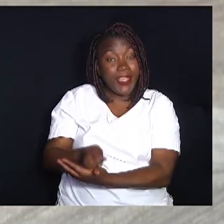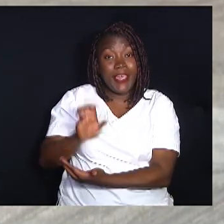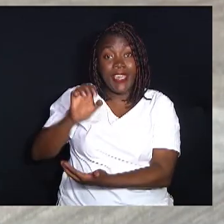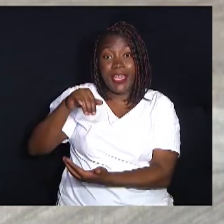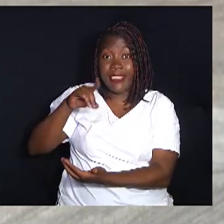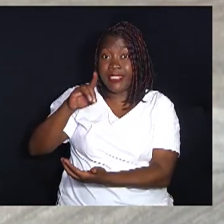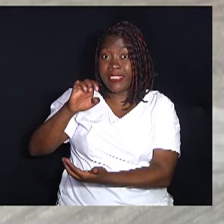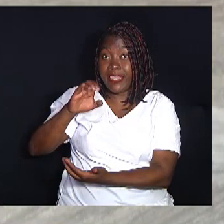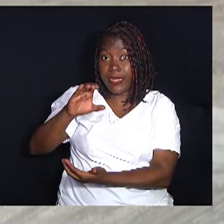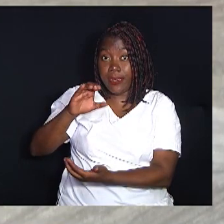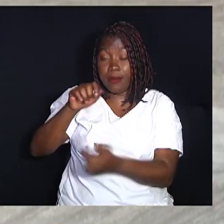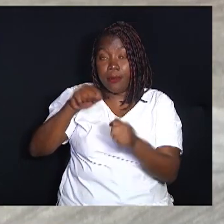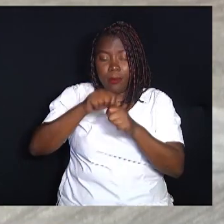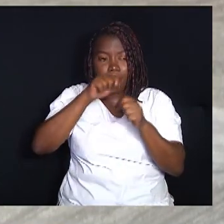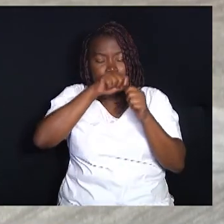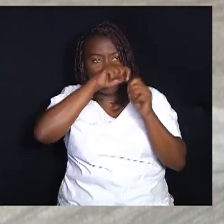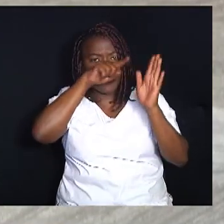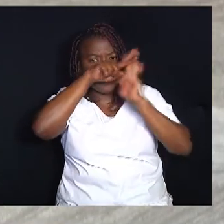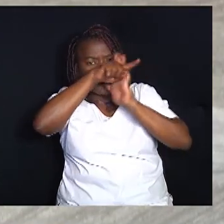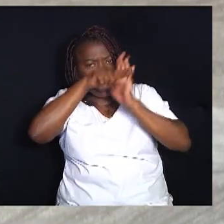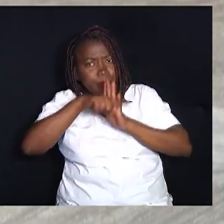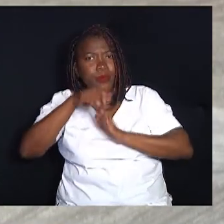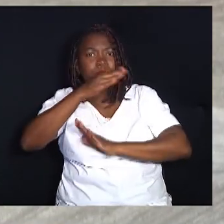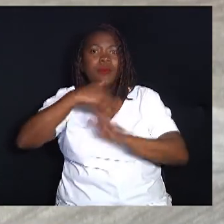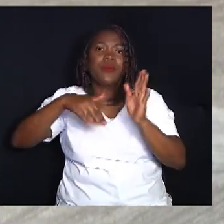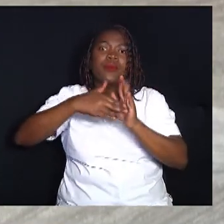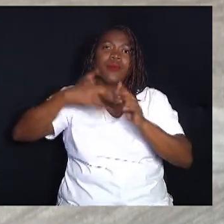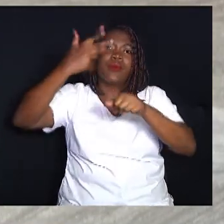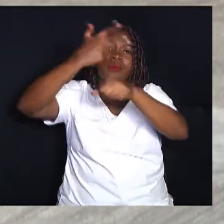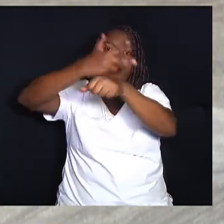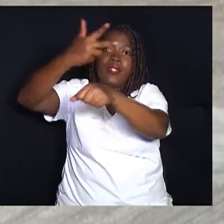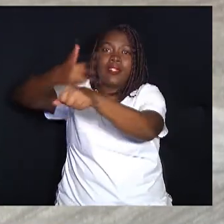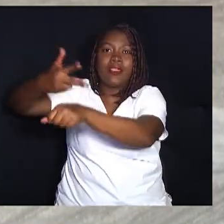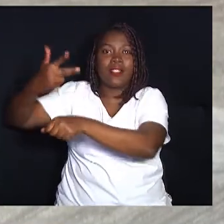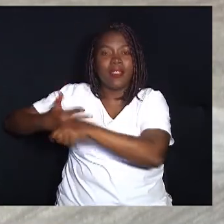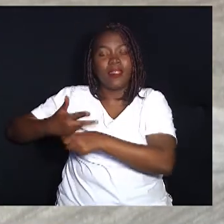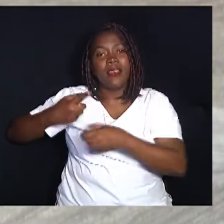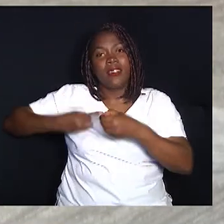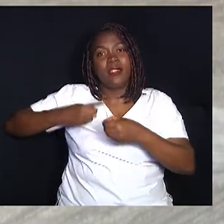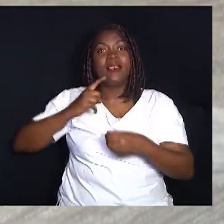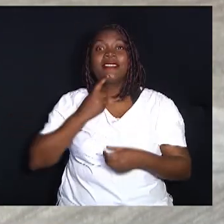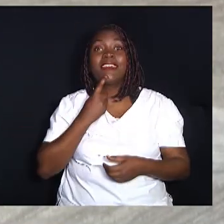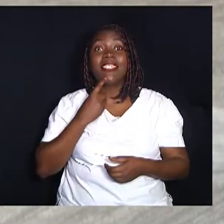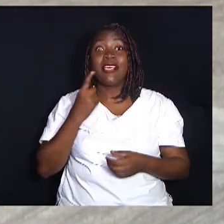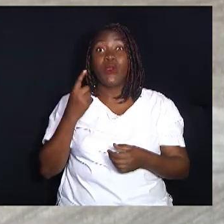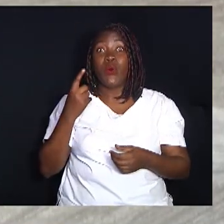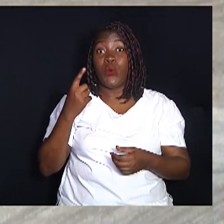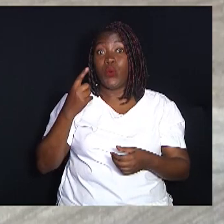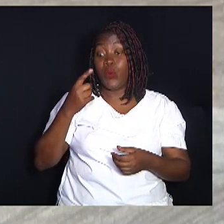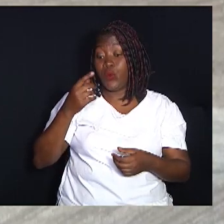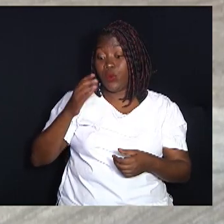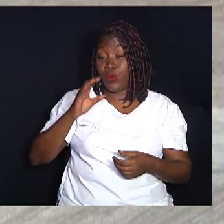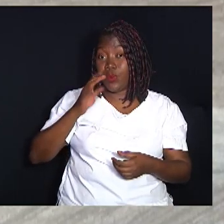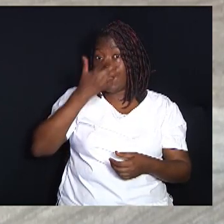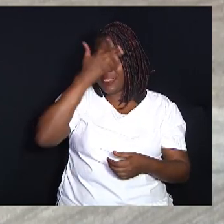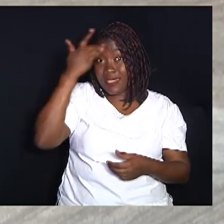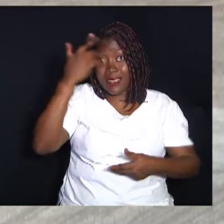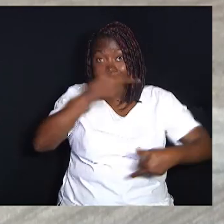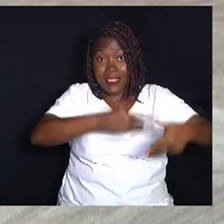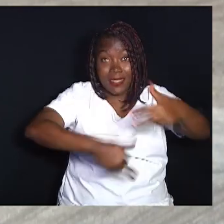fazer o aferimento de todos os radares na cidade de Campinas, todos. O cidadão que trafega pelas ruas de Campinas, se